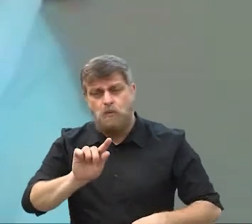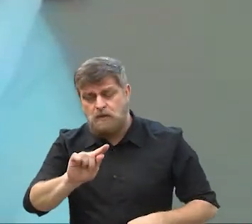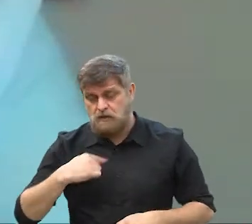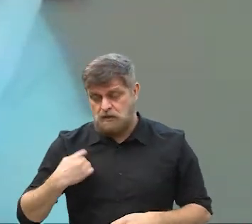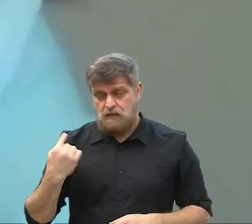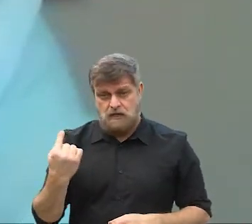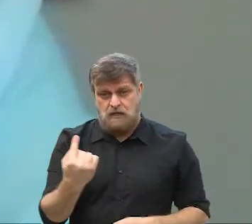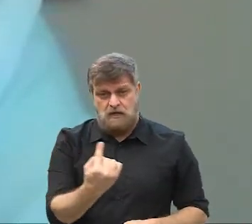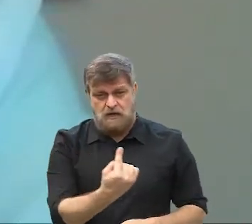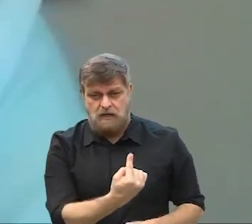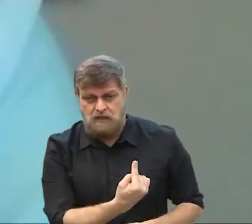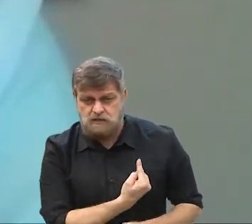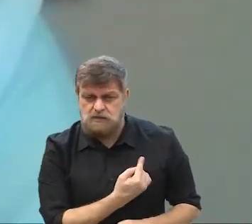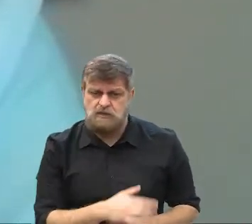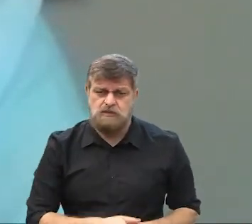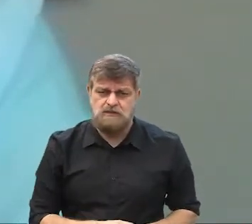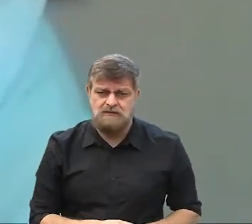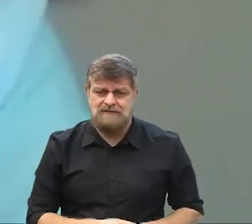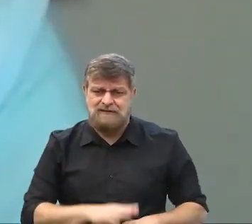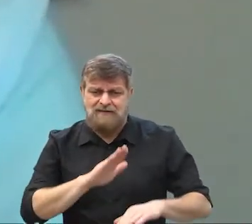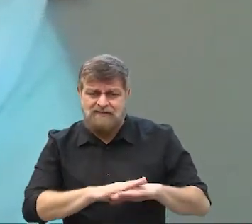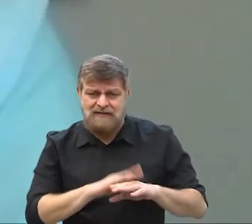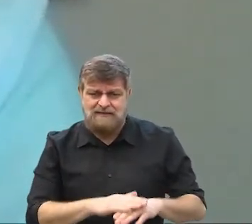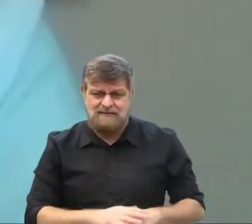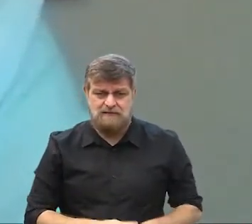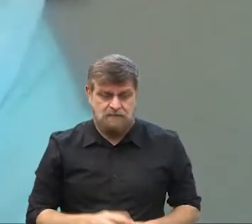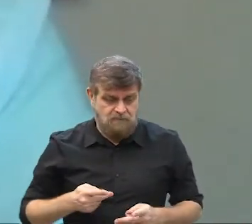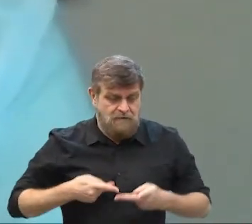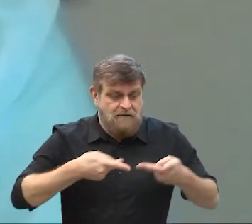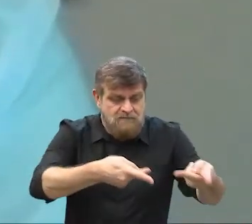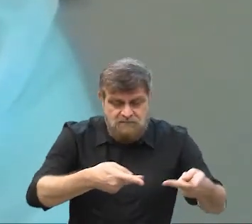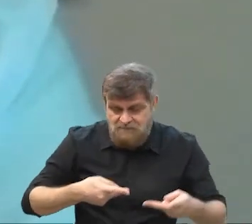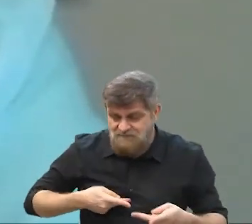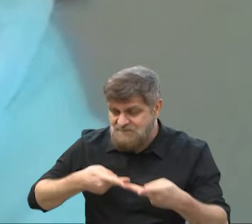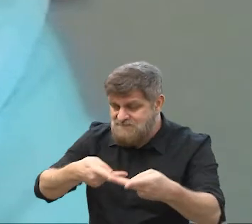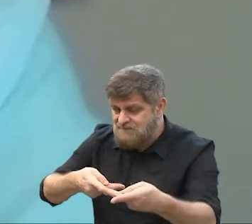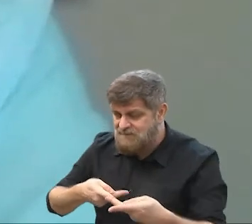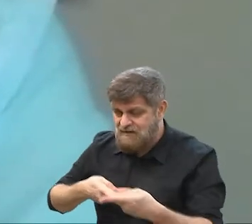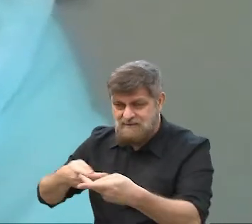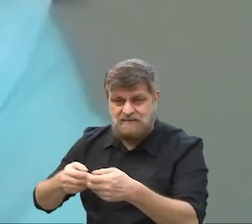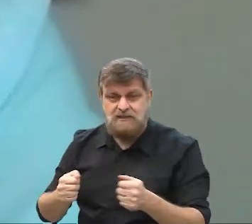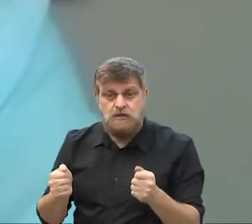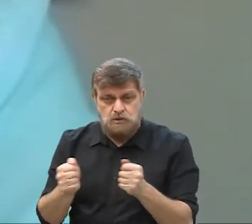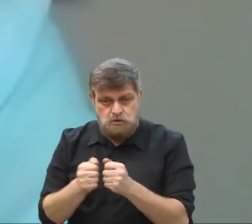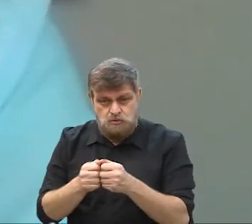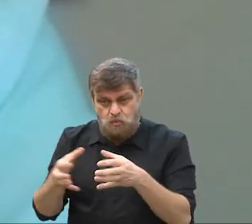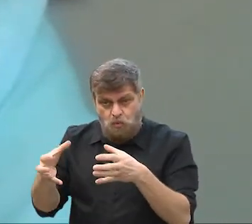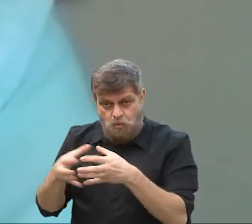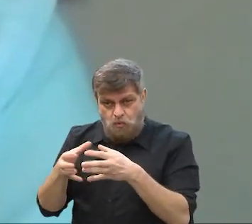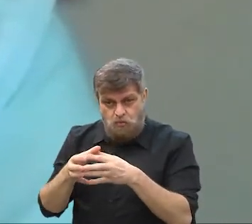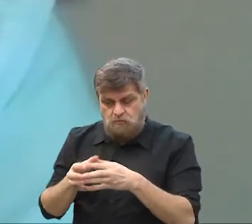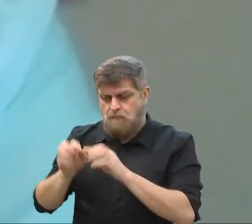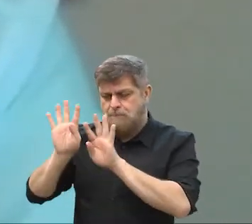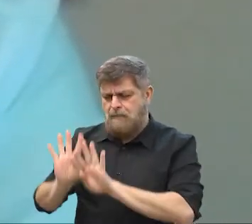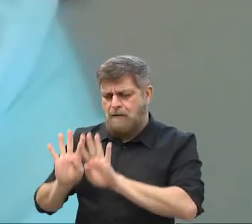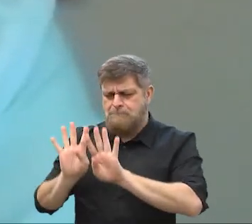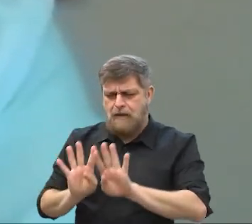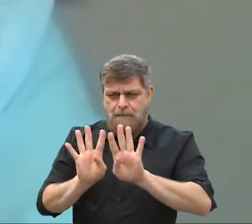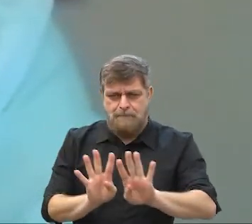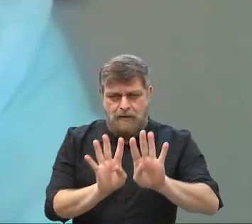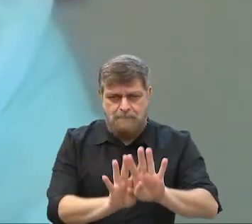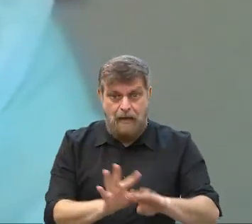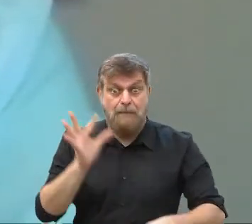gente esteve fazendo visitas externas também, juntamente com a nossa comissão. Então, foi